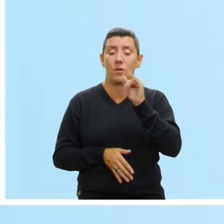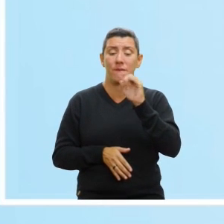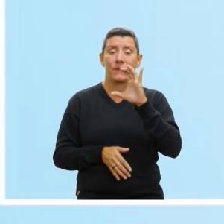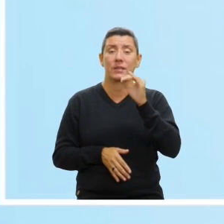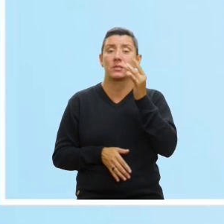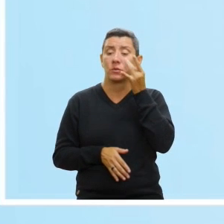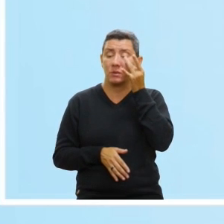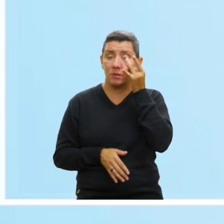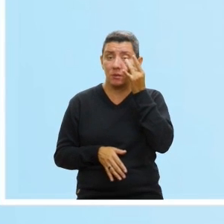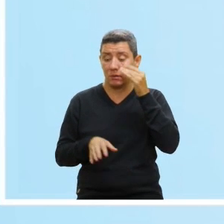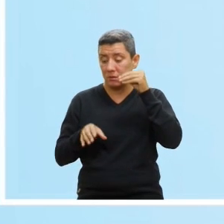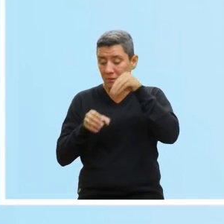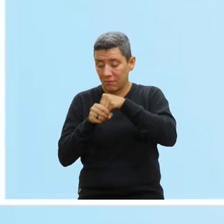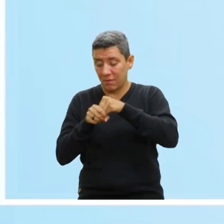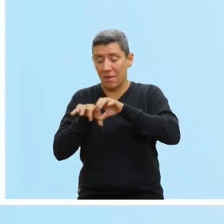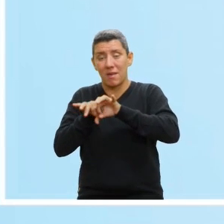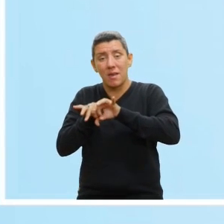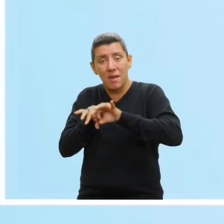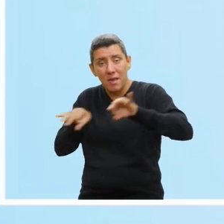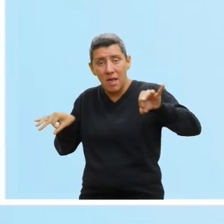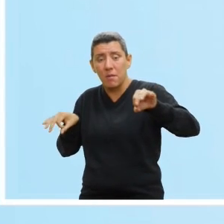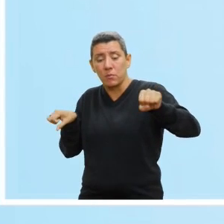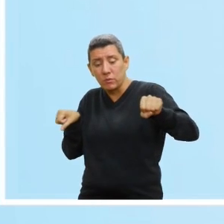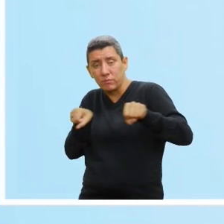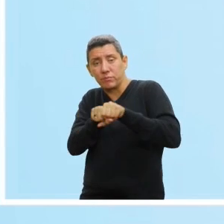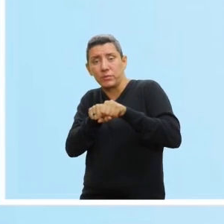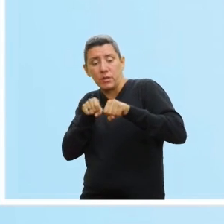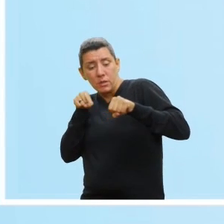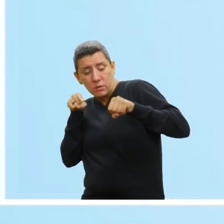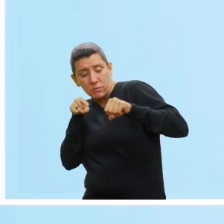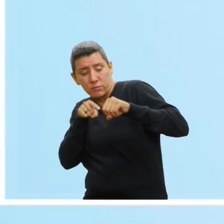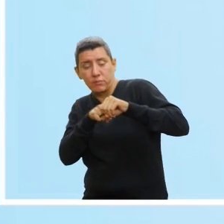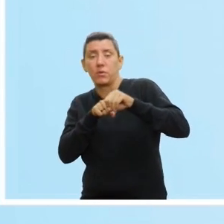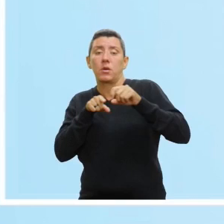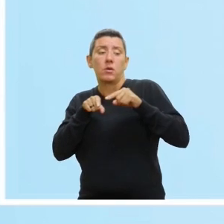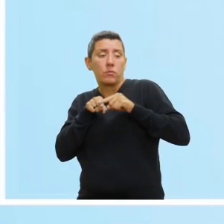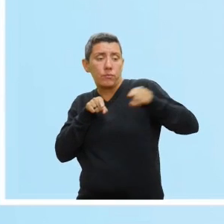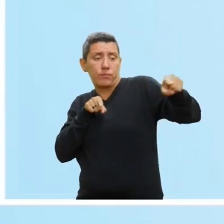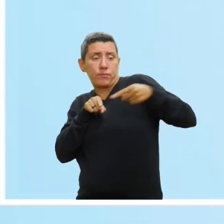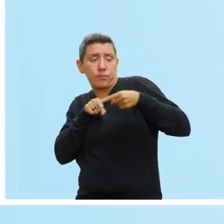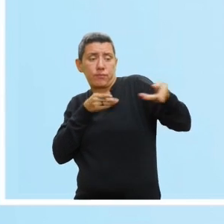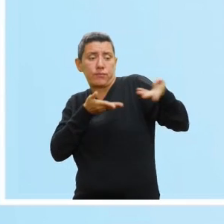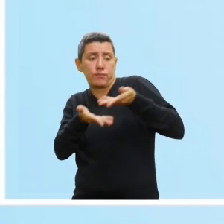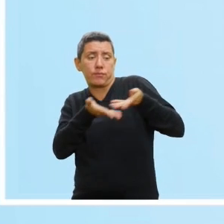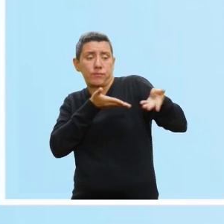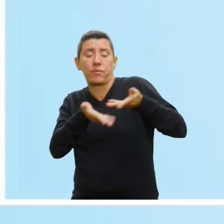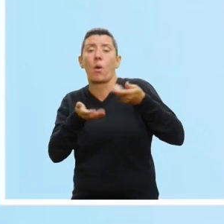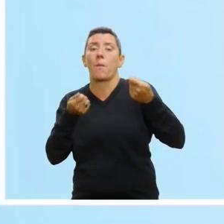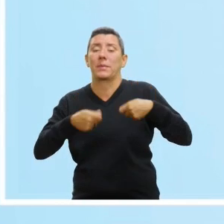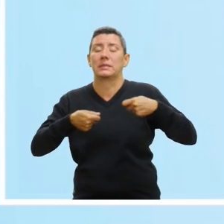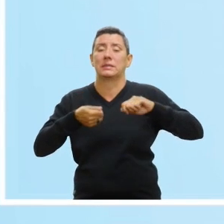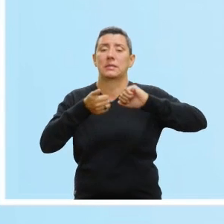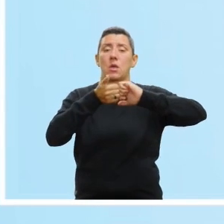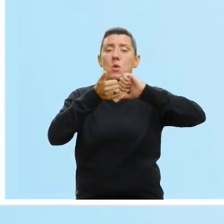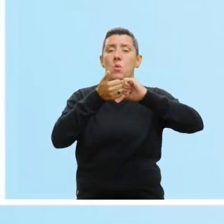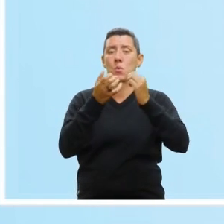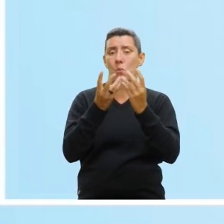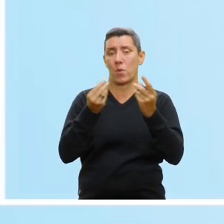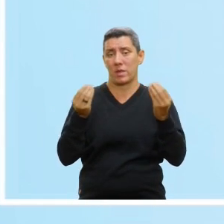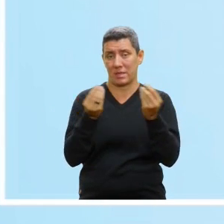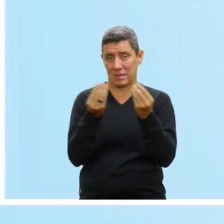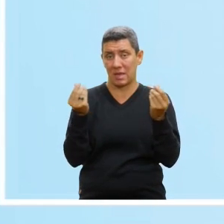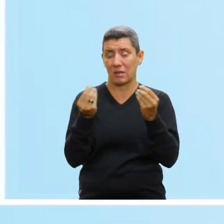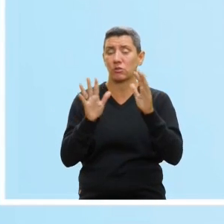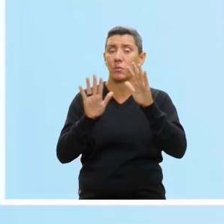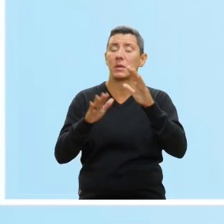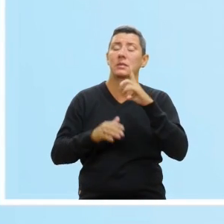determinada potência numa fibra ótica, que a gente precisa recuperar com qualidade do outro lado. Então, alguns desafios que a gente tem. O primeiro,